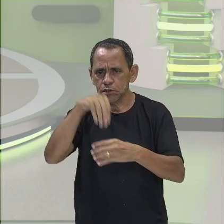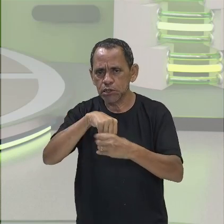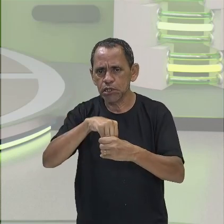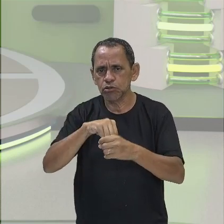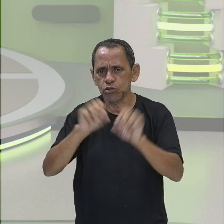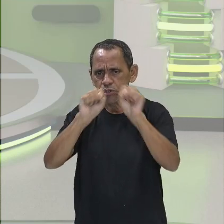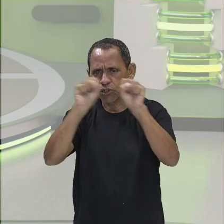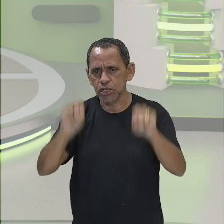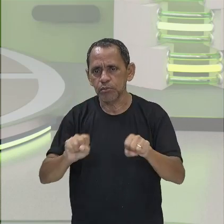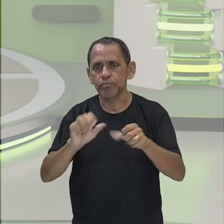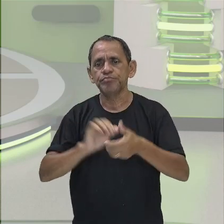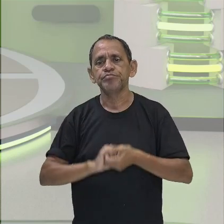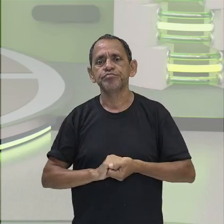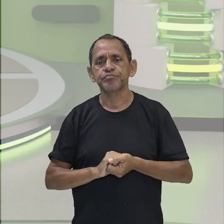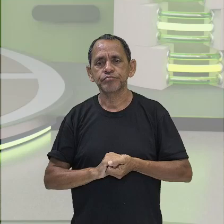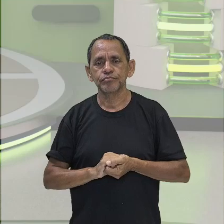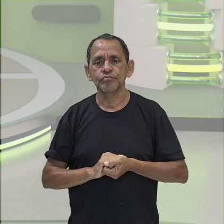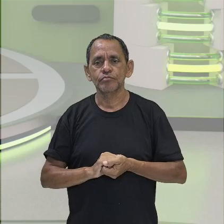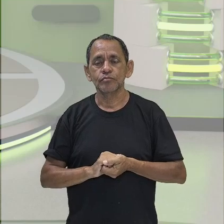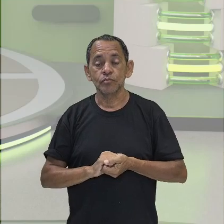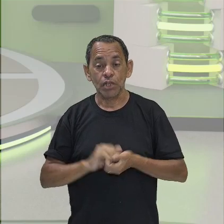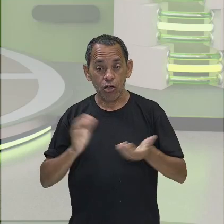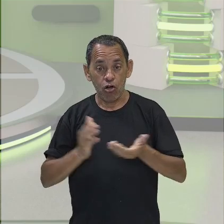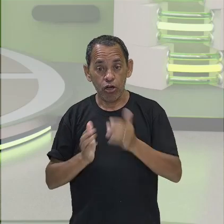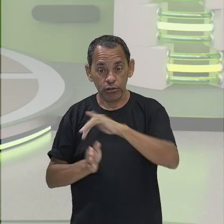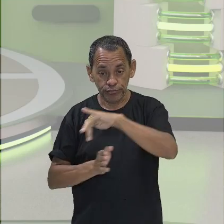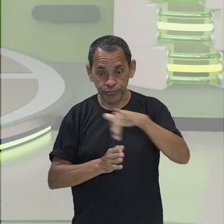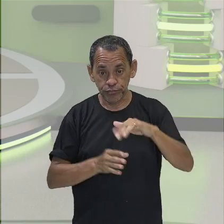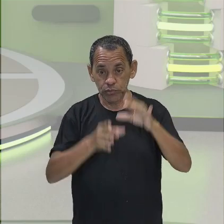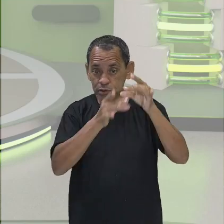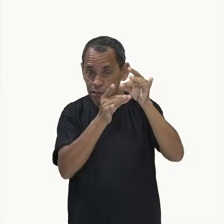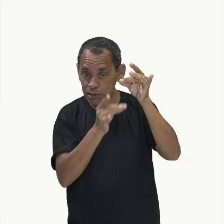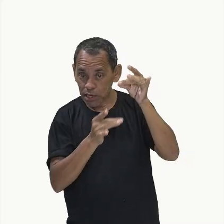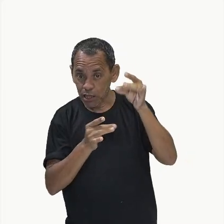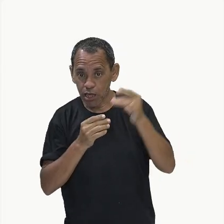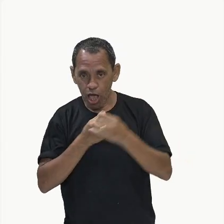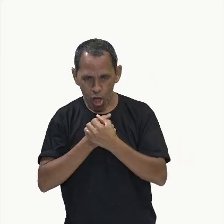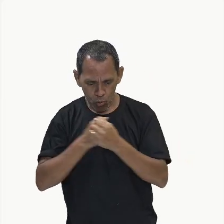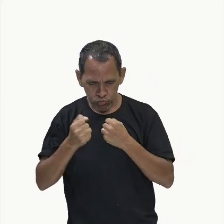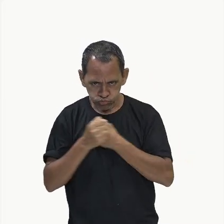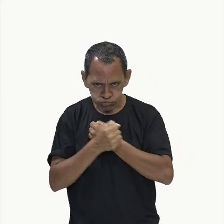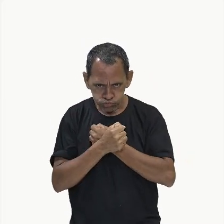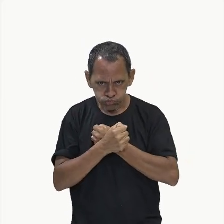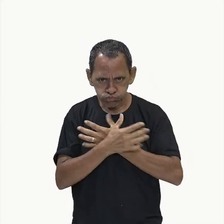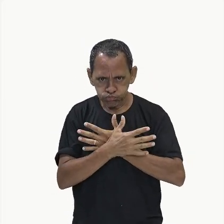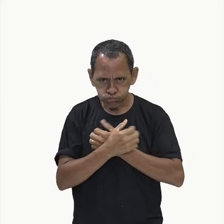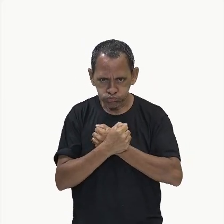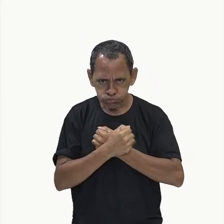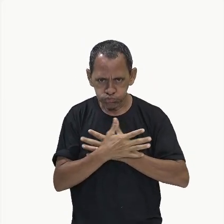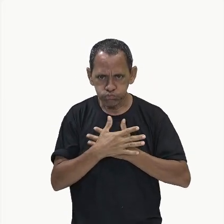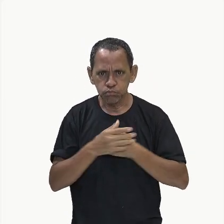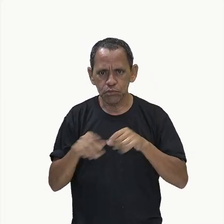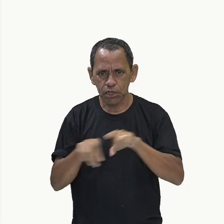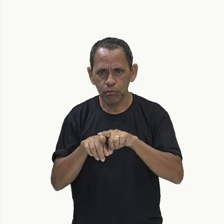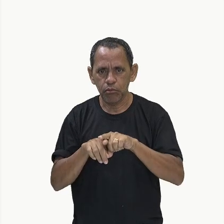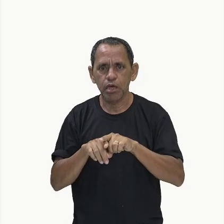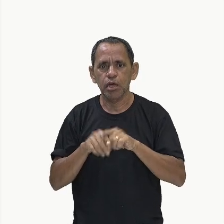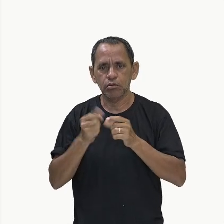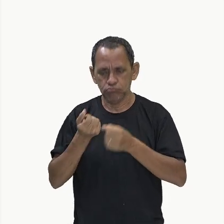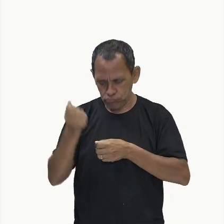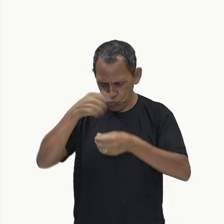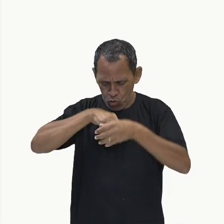respiratório. Vamos detalhar aí um pouco mais sobre os brônquios e bronquíolos e os alvéolos. Vejam aí,